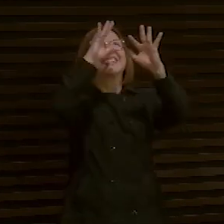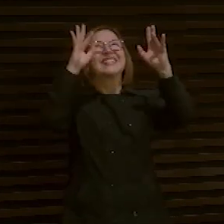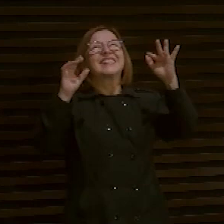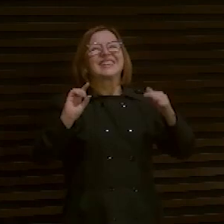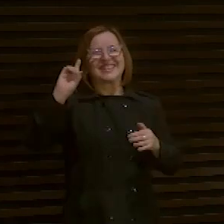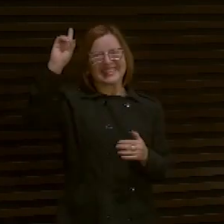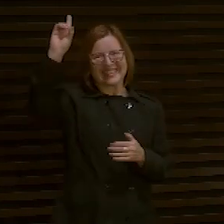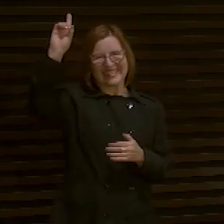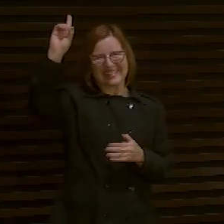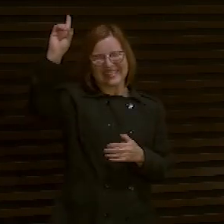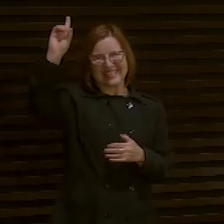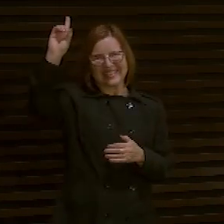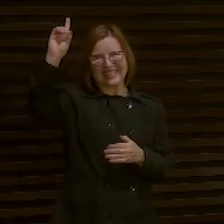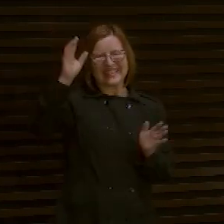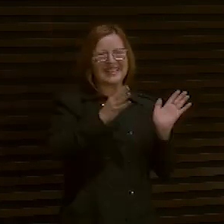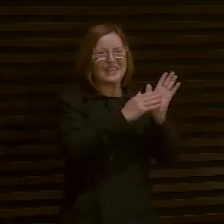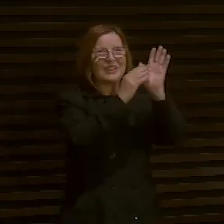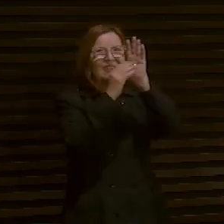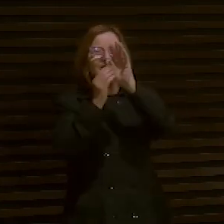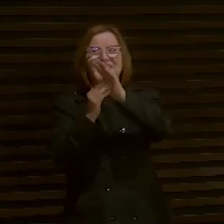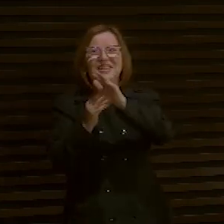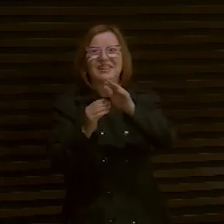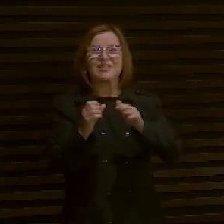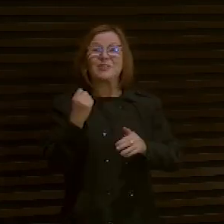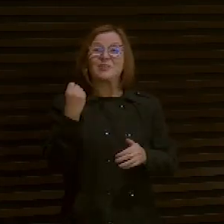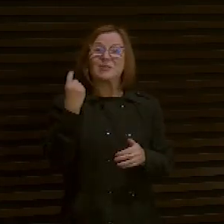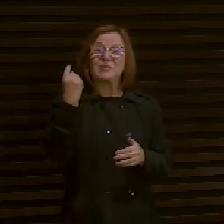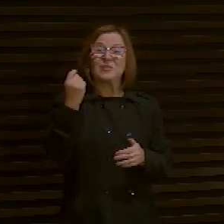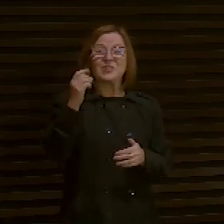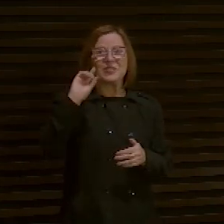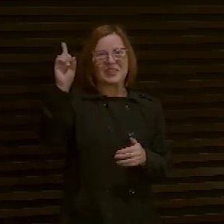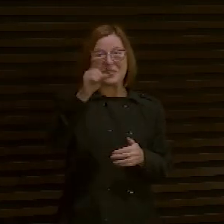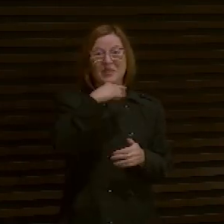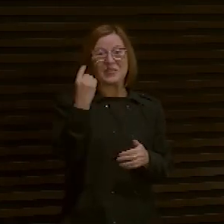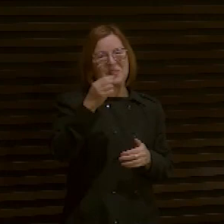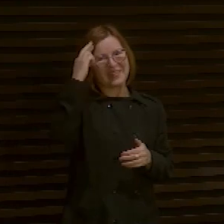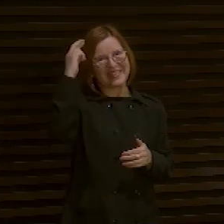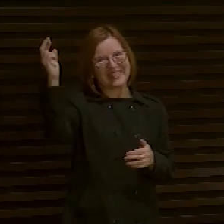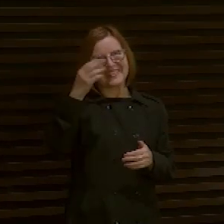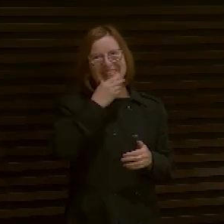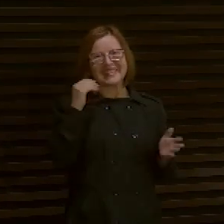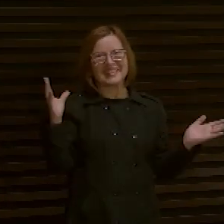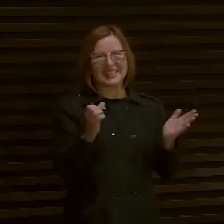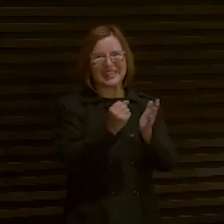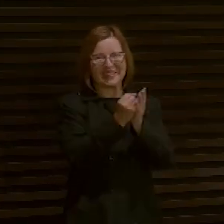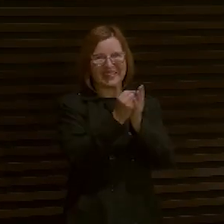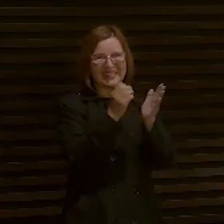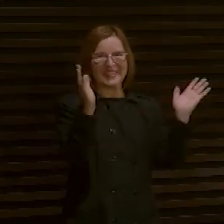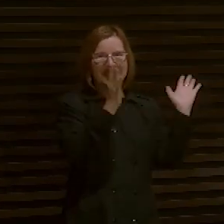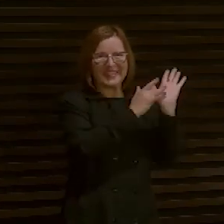irmãos. Louvado seja o nosso único Deus, nosso Senhor e Salvador, Jesus